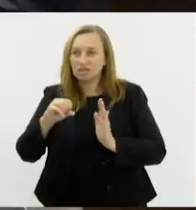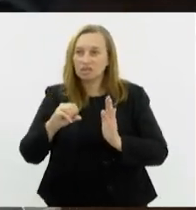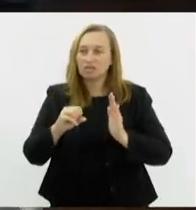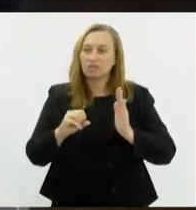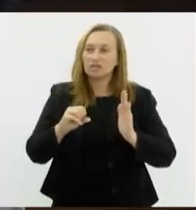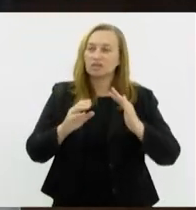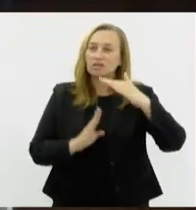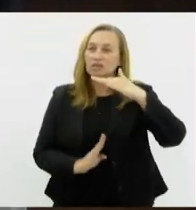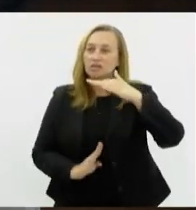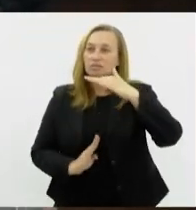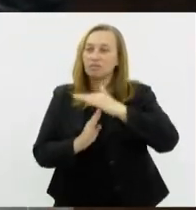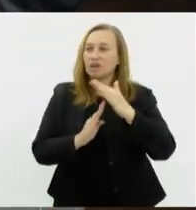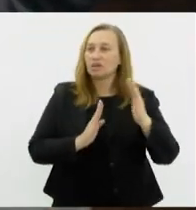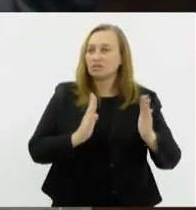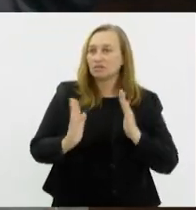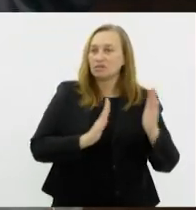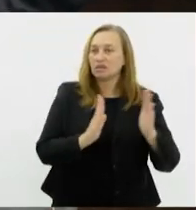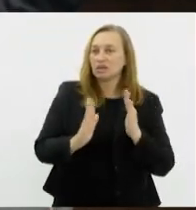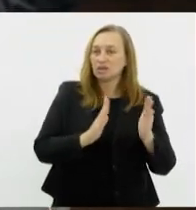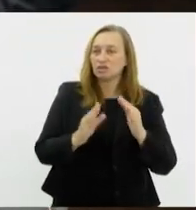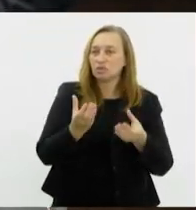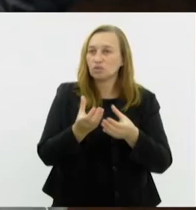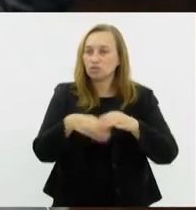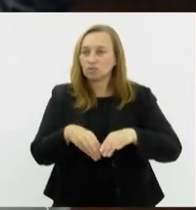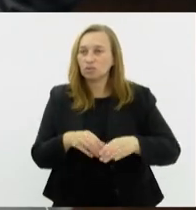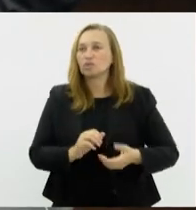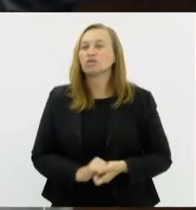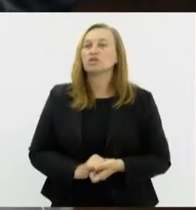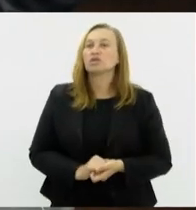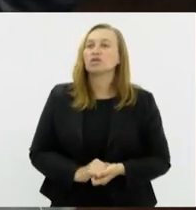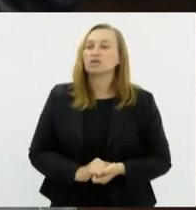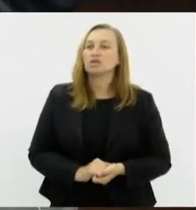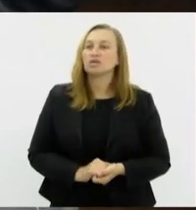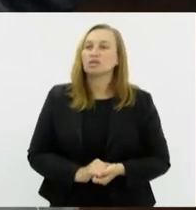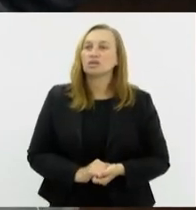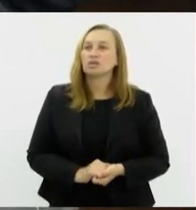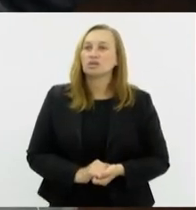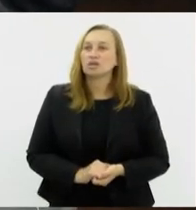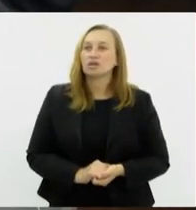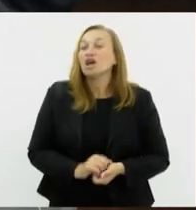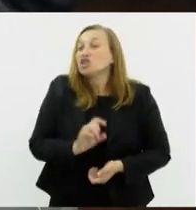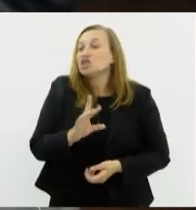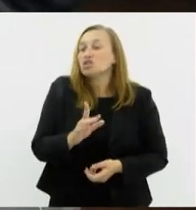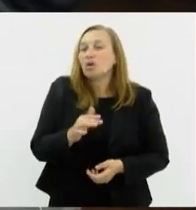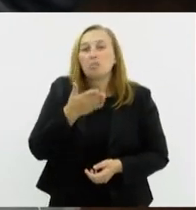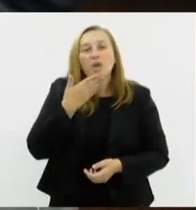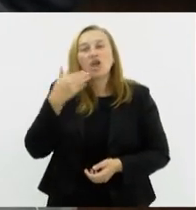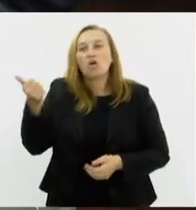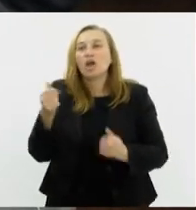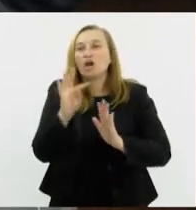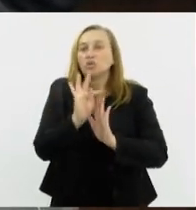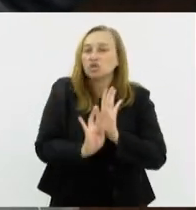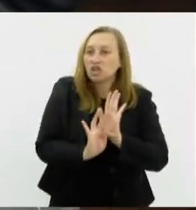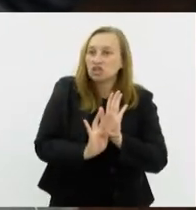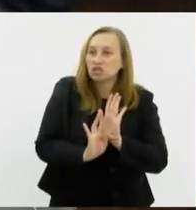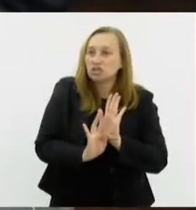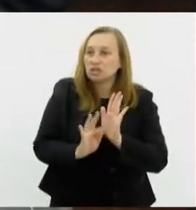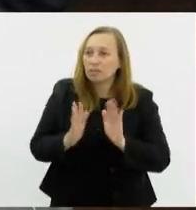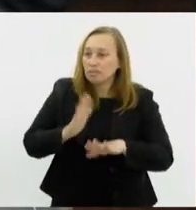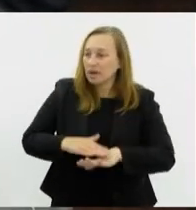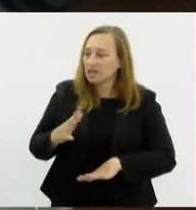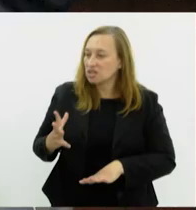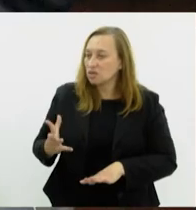do concurso. Na verdade, o intuito, como se diz no popular, é chover no molhado. É só melhorar um pouco o texto para dar mais, digamos